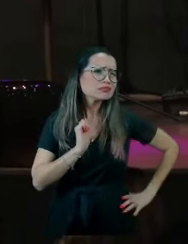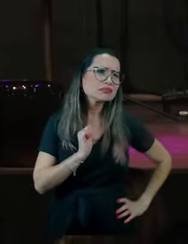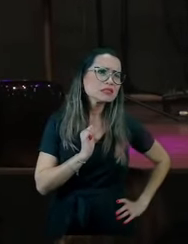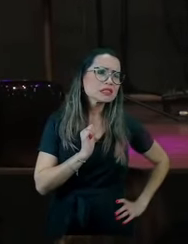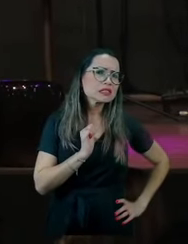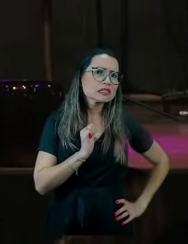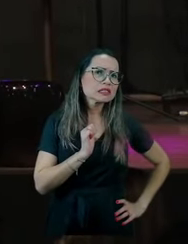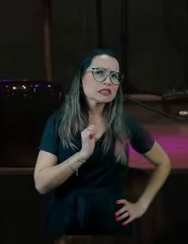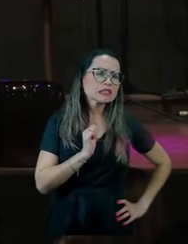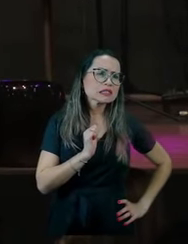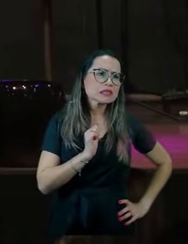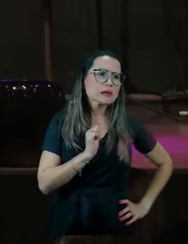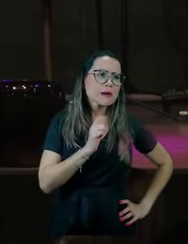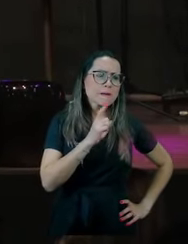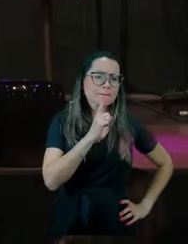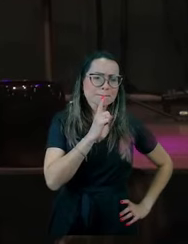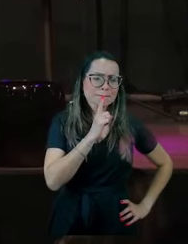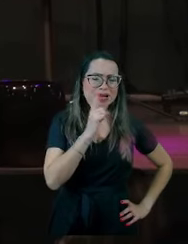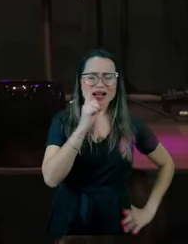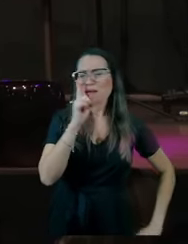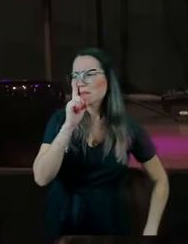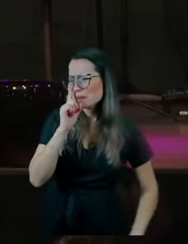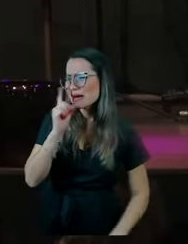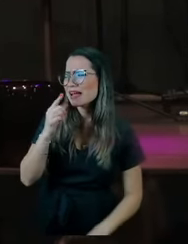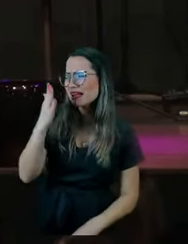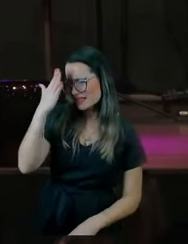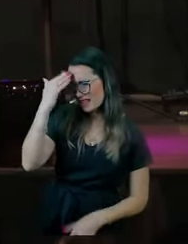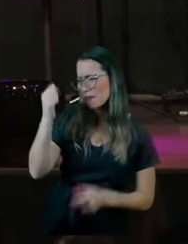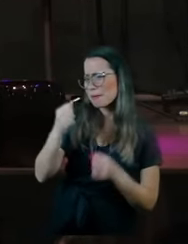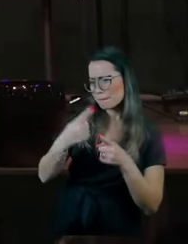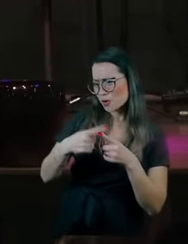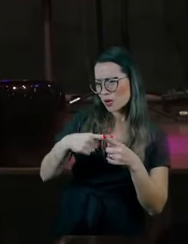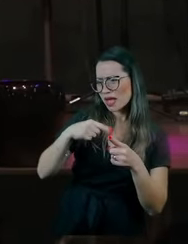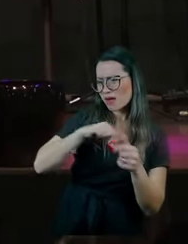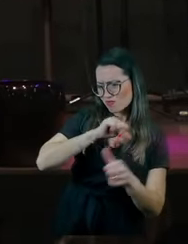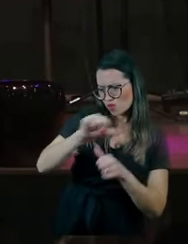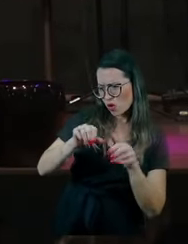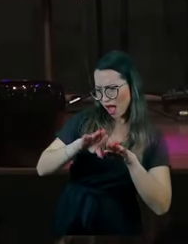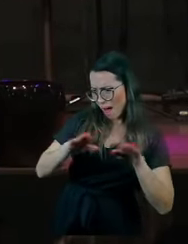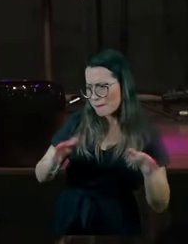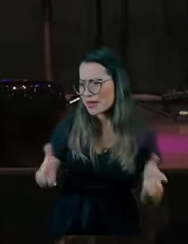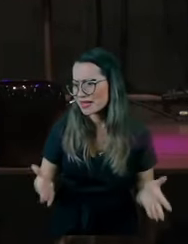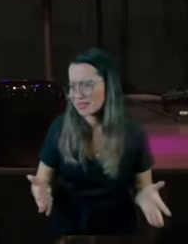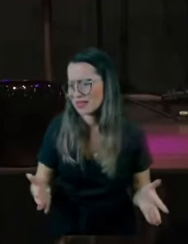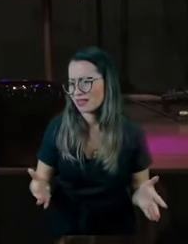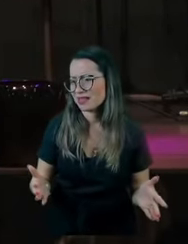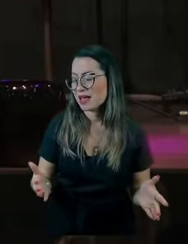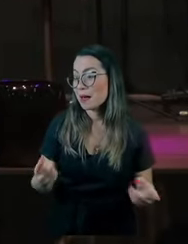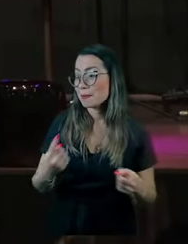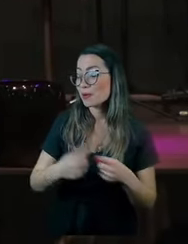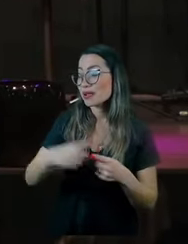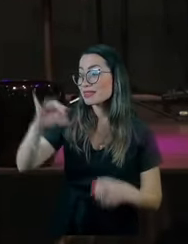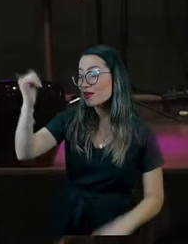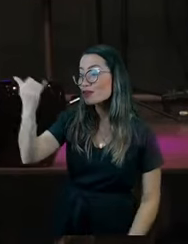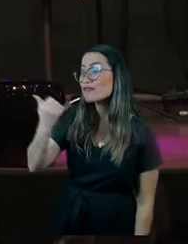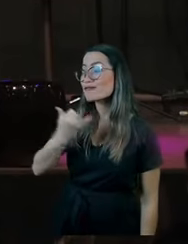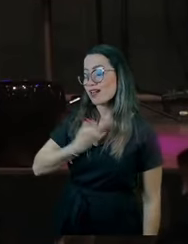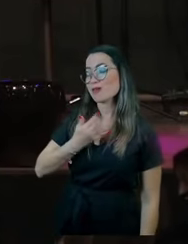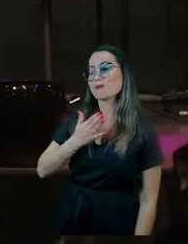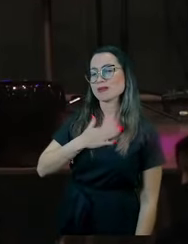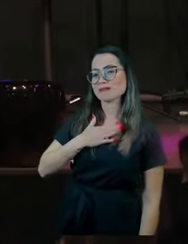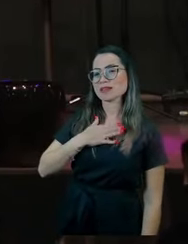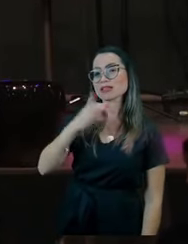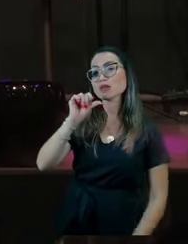mãe, não tem nada a ver com as pessoas e tal, mas Deus falou para mim que Ele está trocando as minhas mesas.